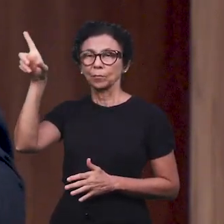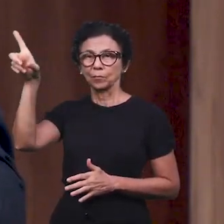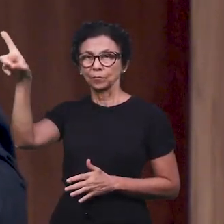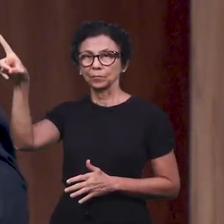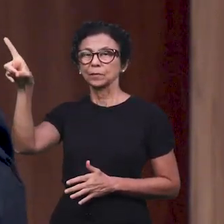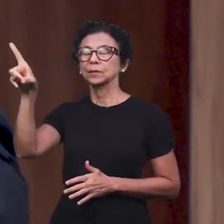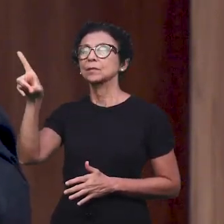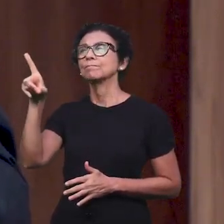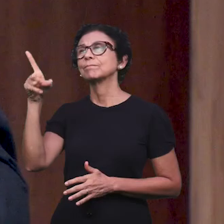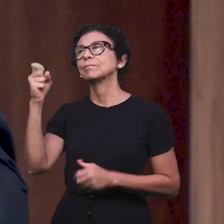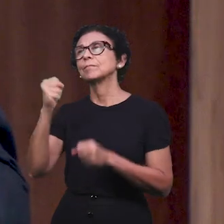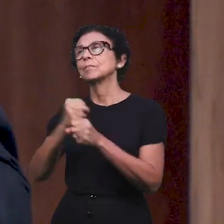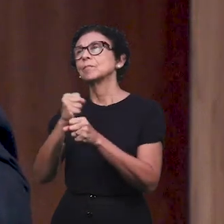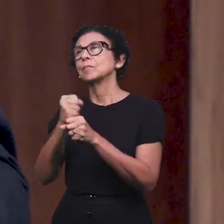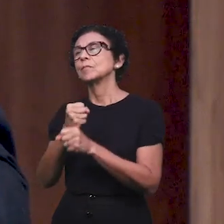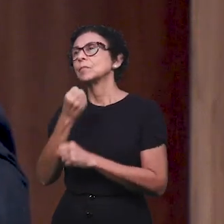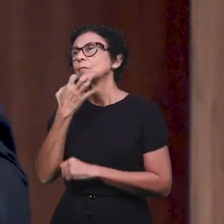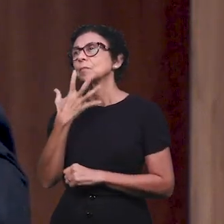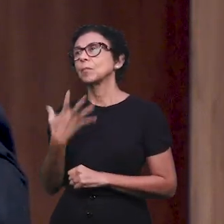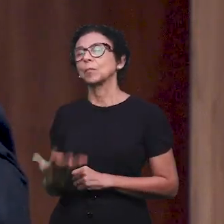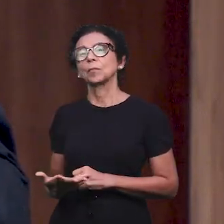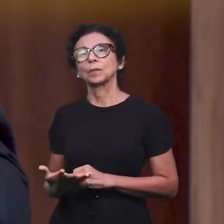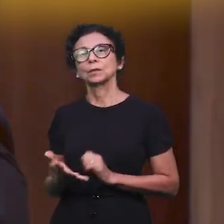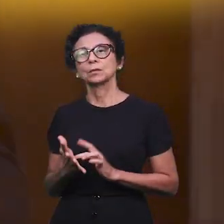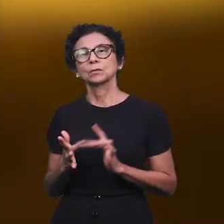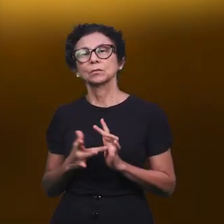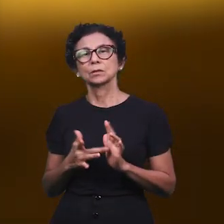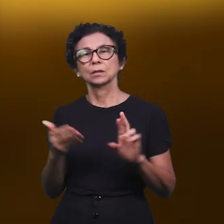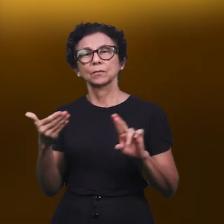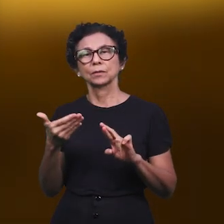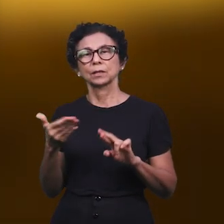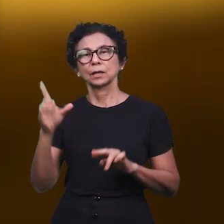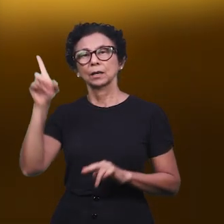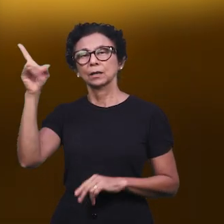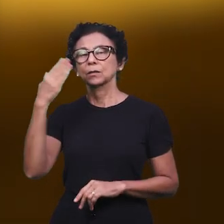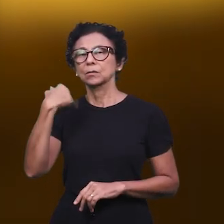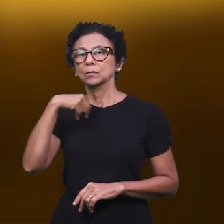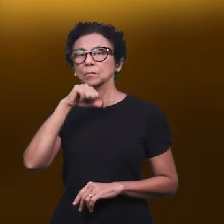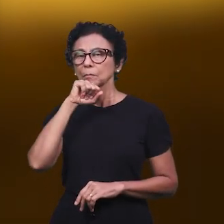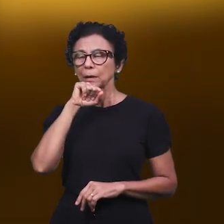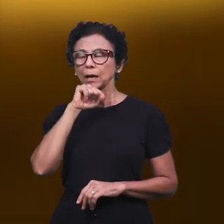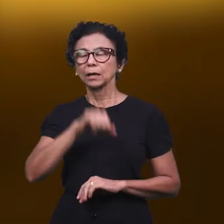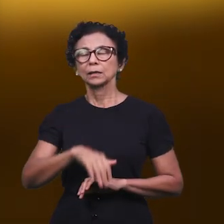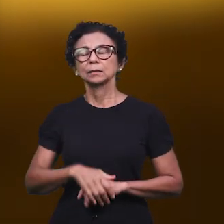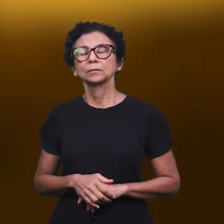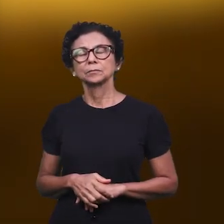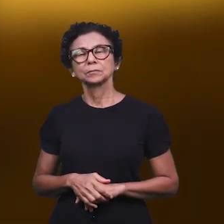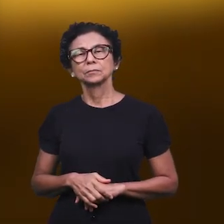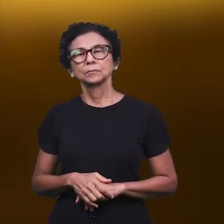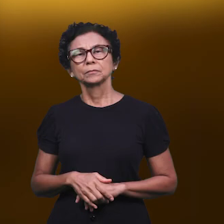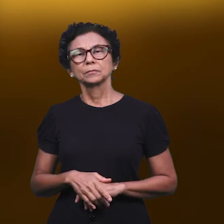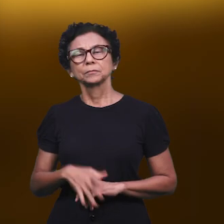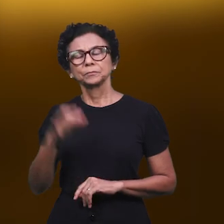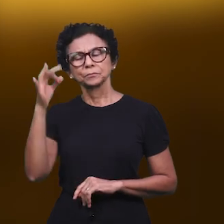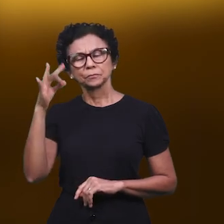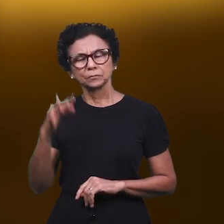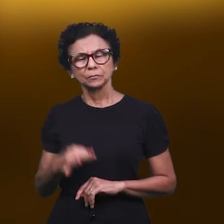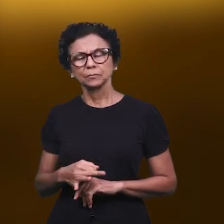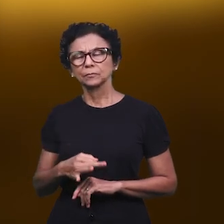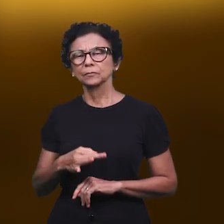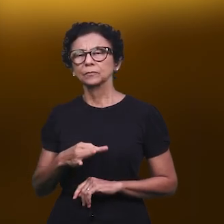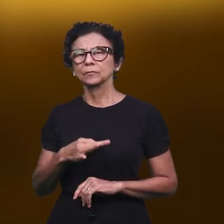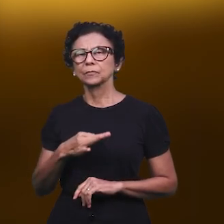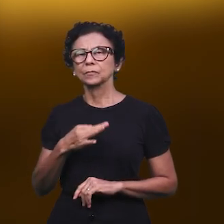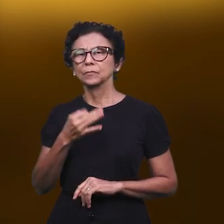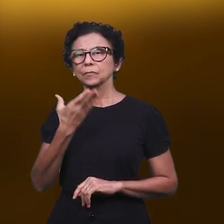você vê que ele sempre falava do Pai de forma muito positiva. Tudo que o filho faz, ele aprendeu com o Pai, ele disse. O amor que eu